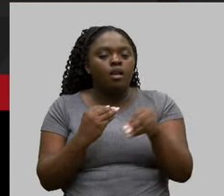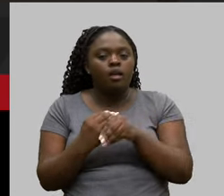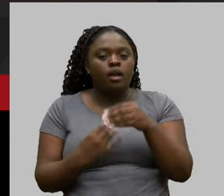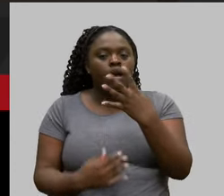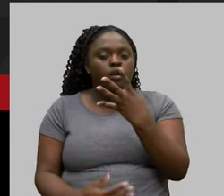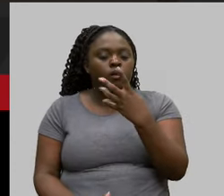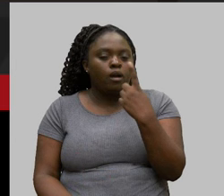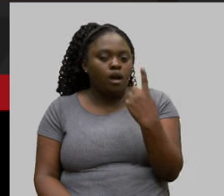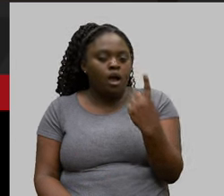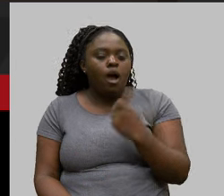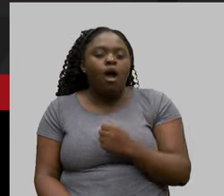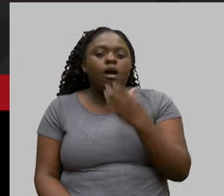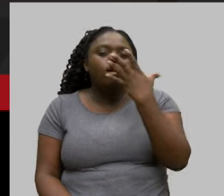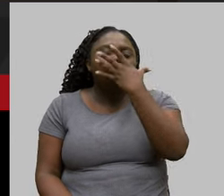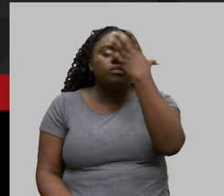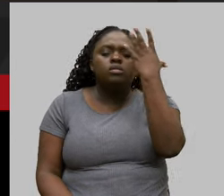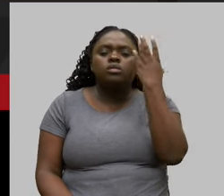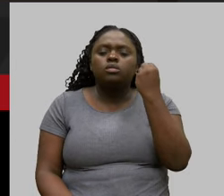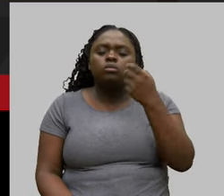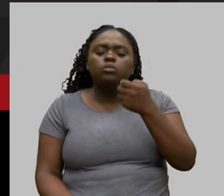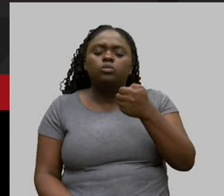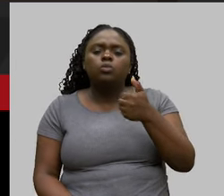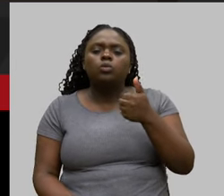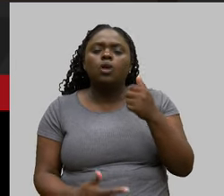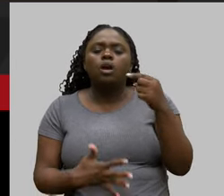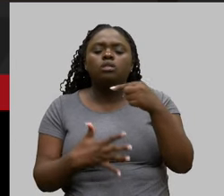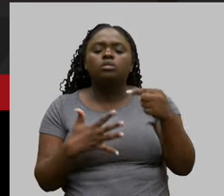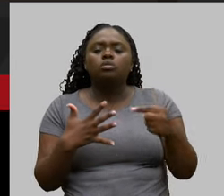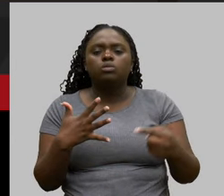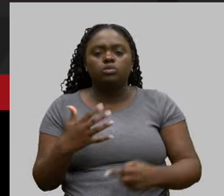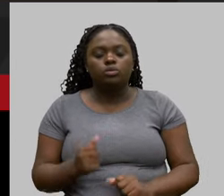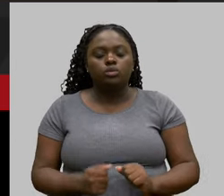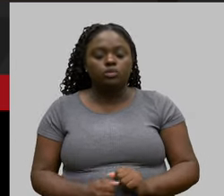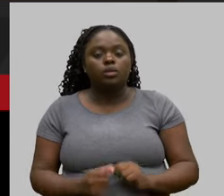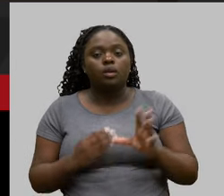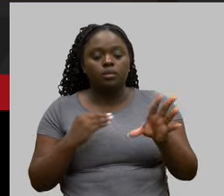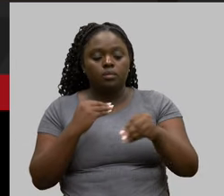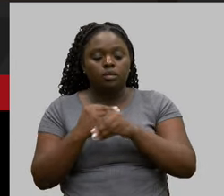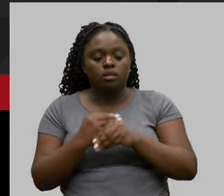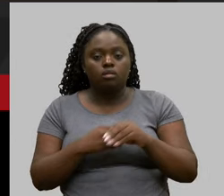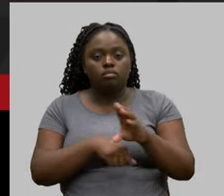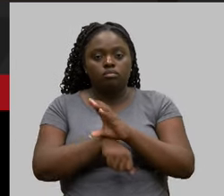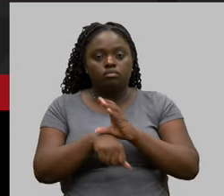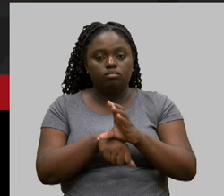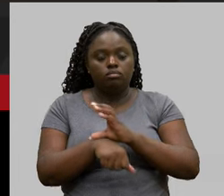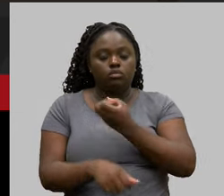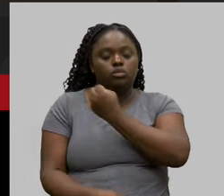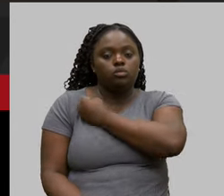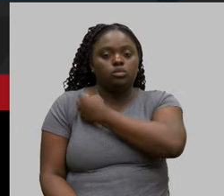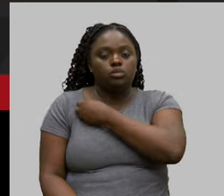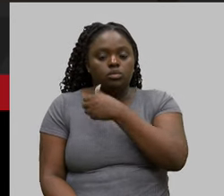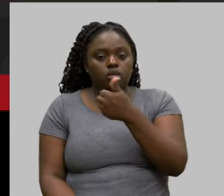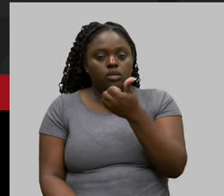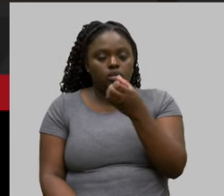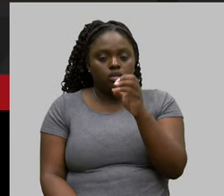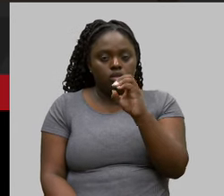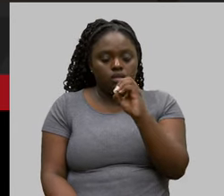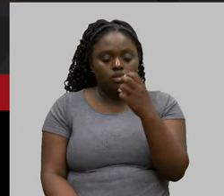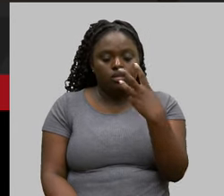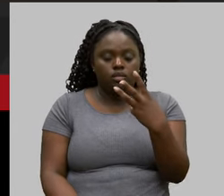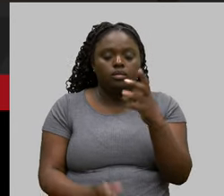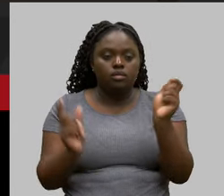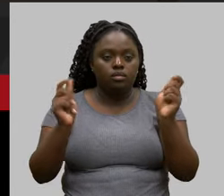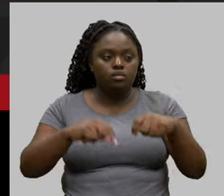vamos esquecer quase tudo isso a emenda constitucional número 103 ela tem uma tendência à extinção de